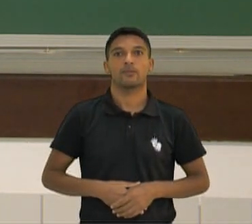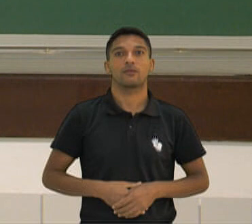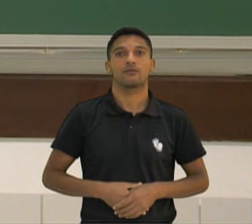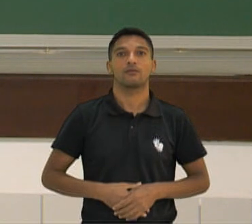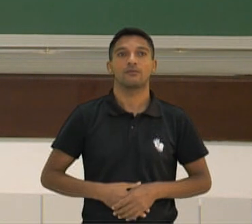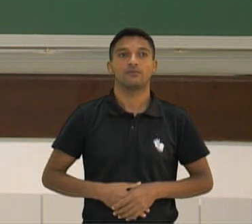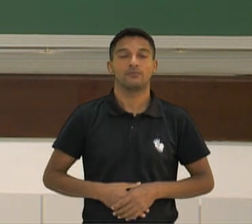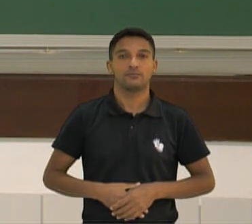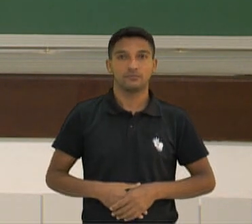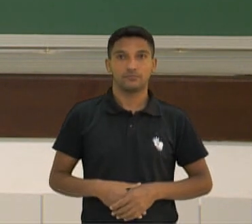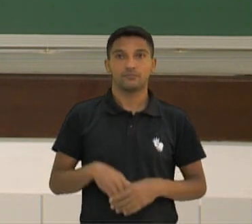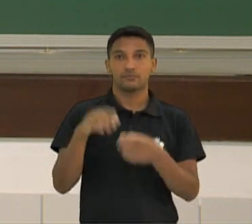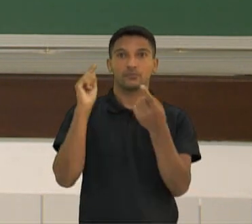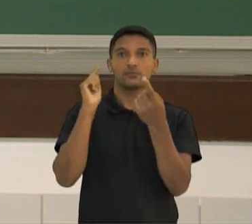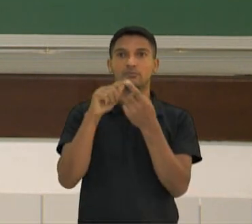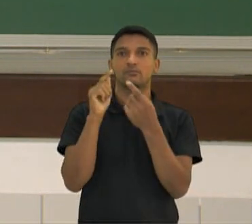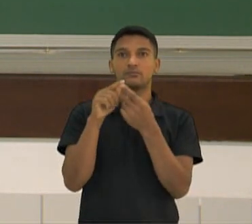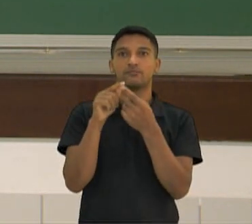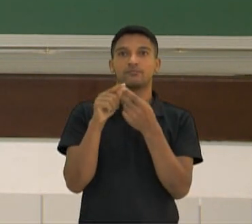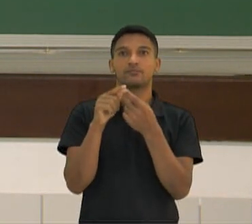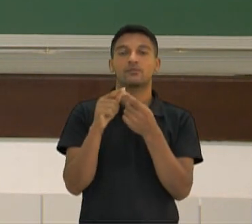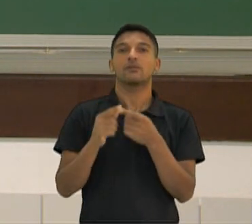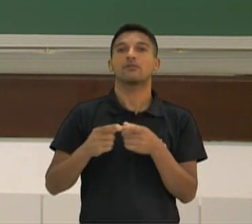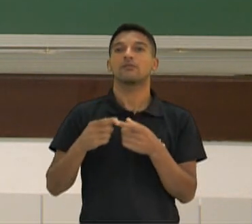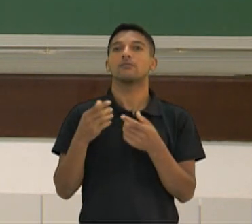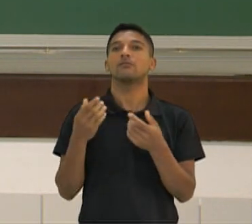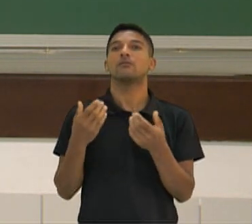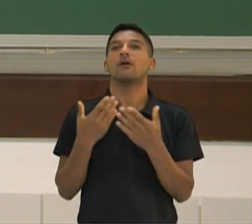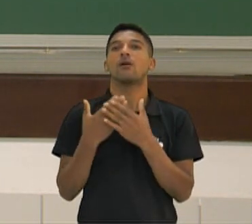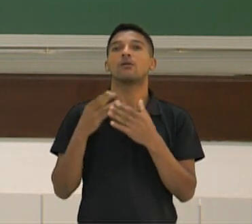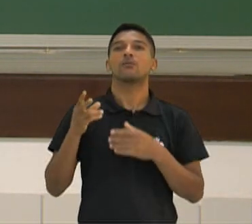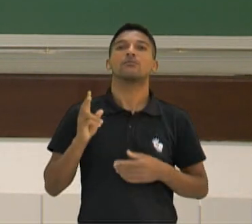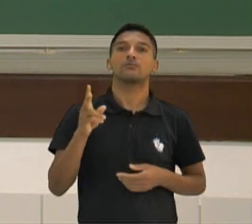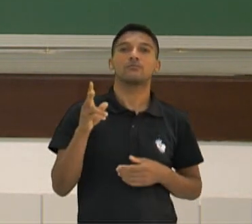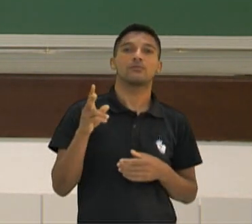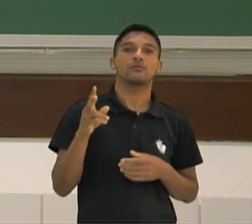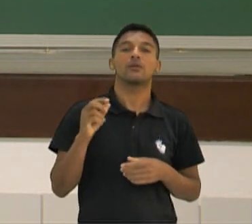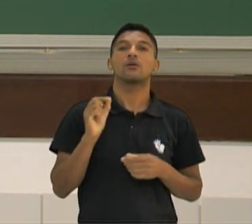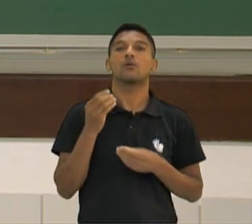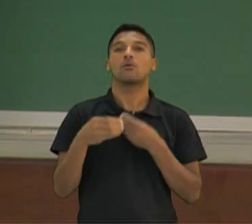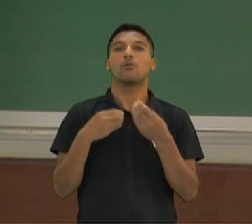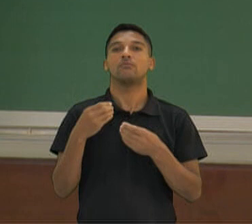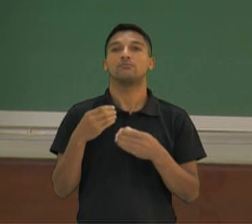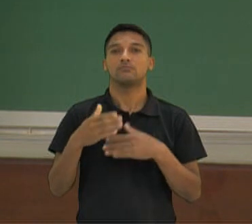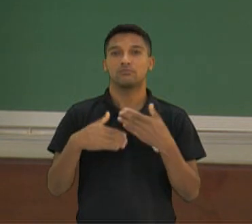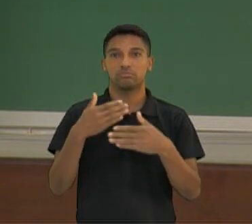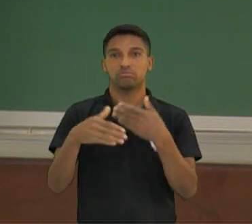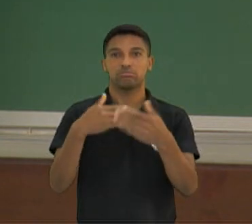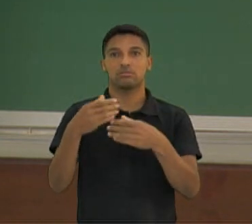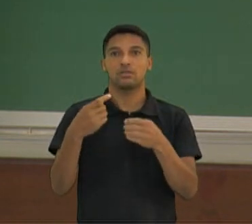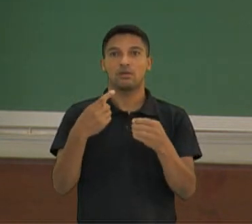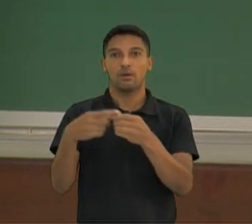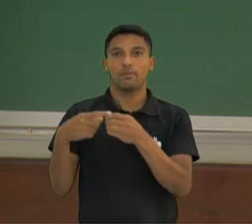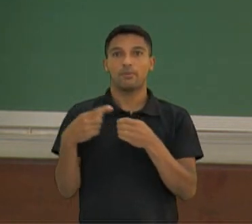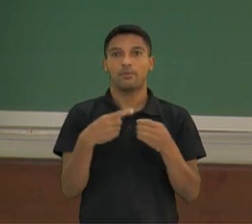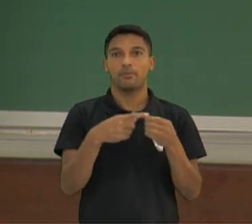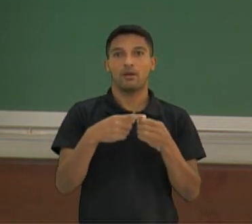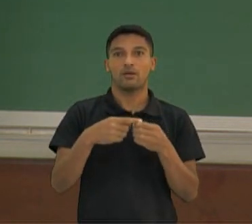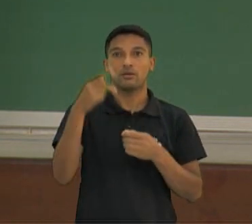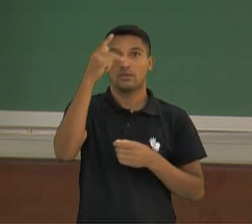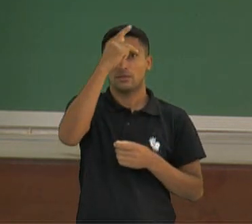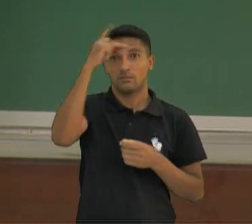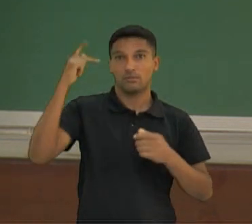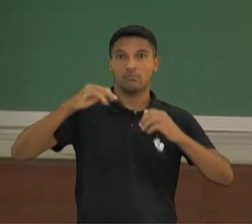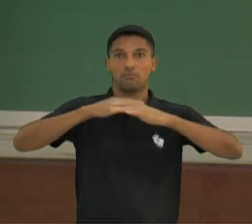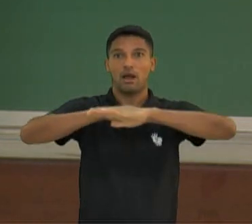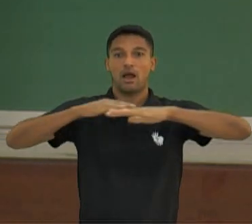asiáticas. Objetivos, vamos dar prosseguimento à identificação desse processo de urbanização da Ásia, dividida em